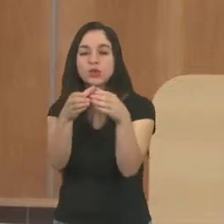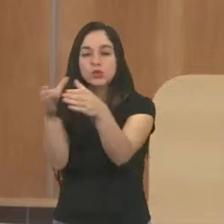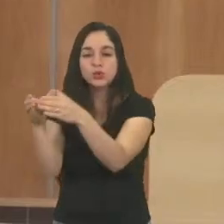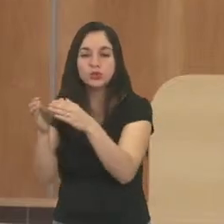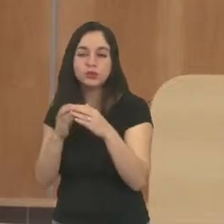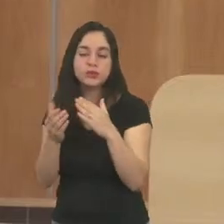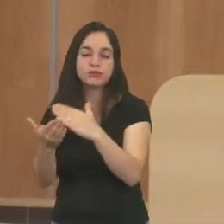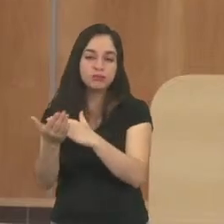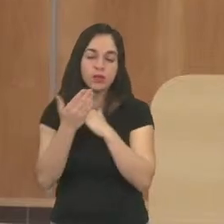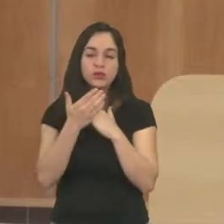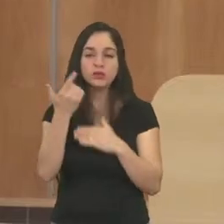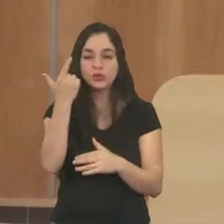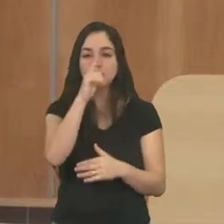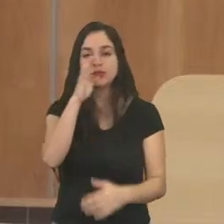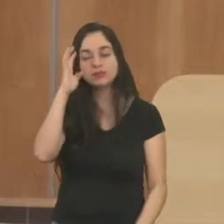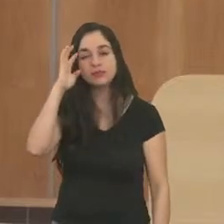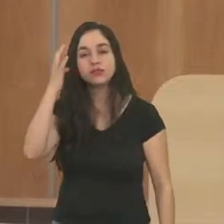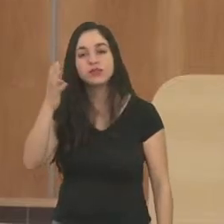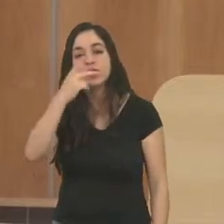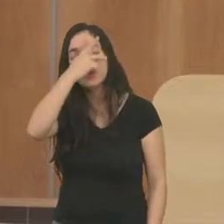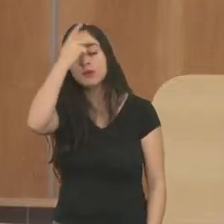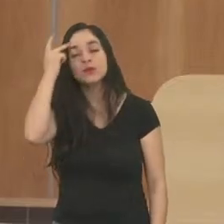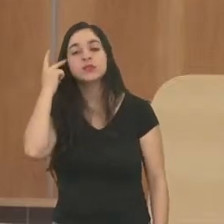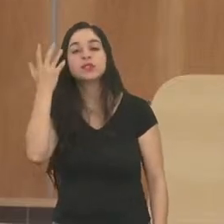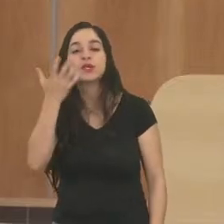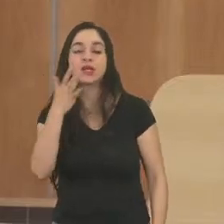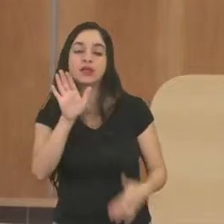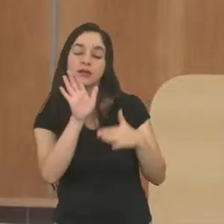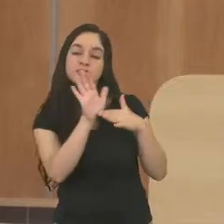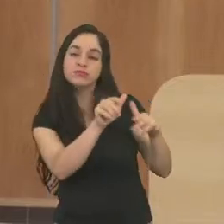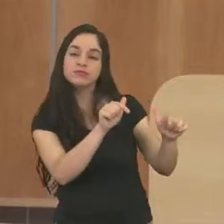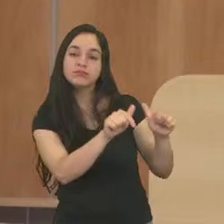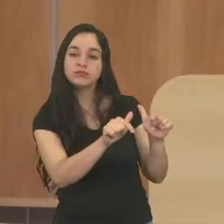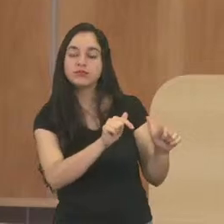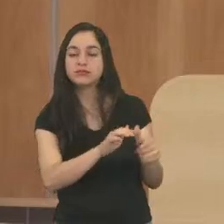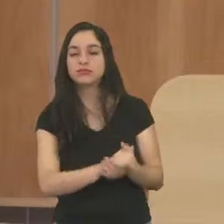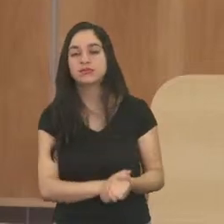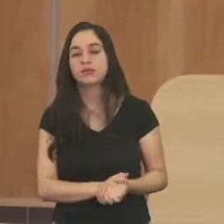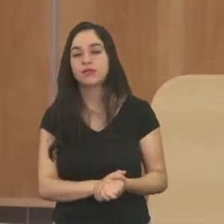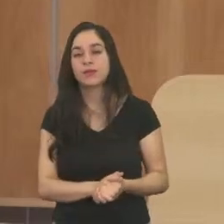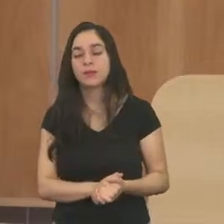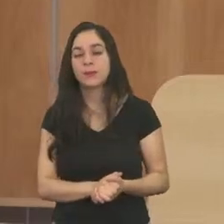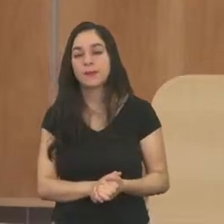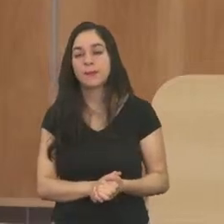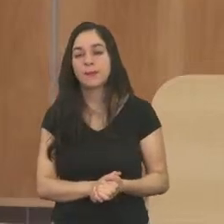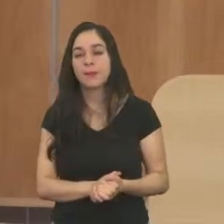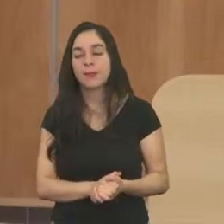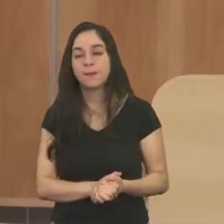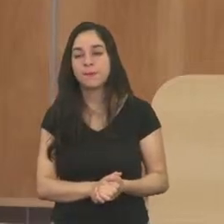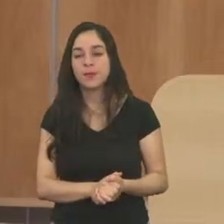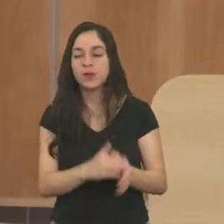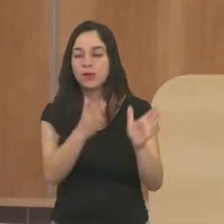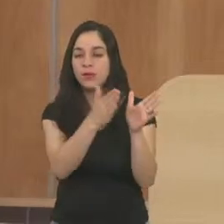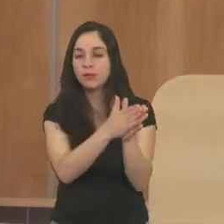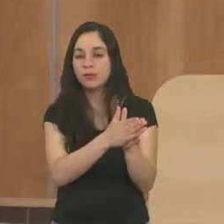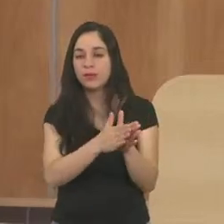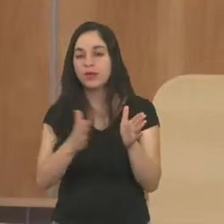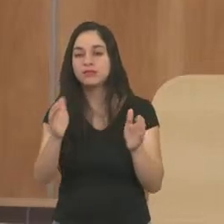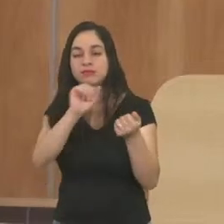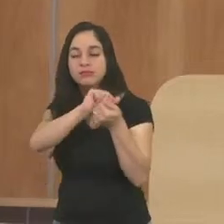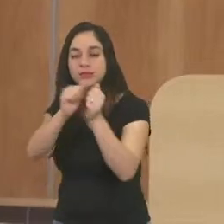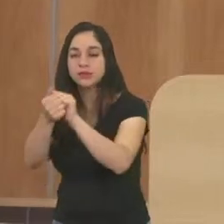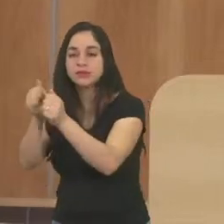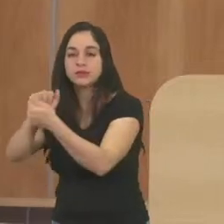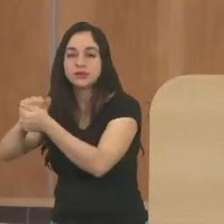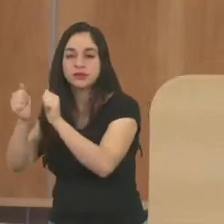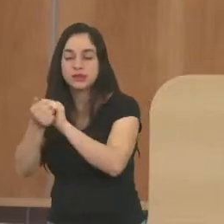outros interessados em contribuir com o serviço. Artigo 5º. O prazo da adequação dos campos esportivos